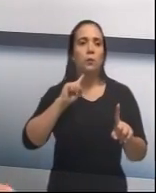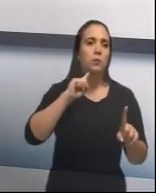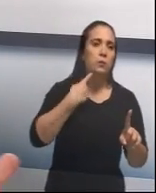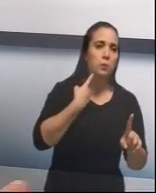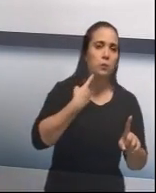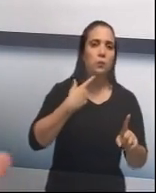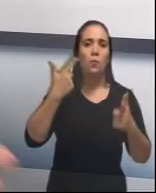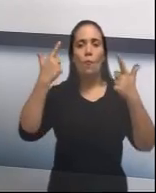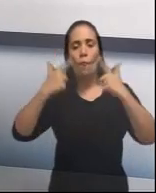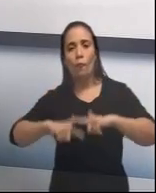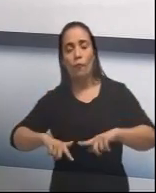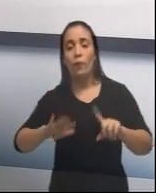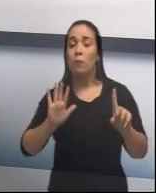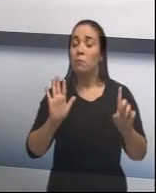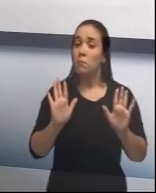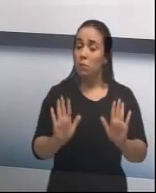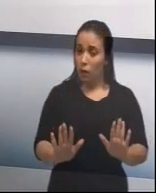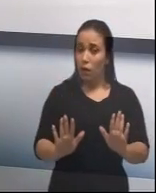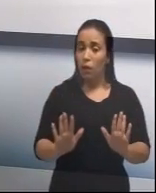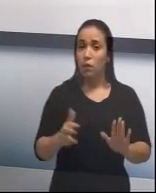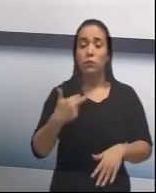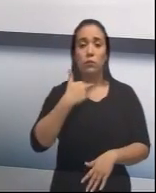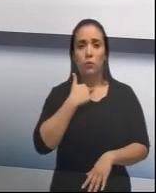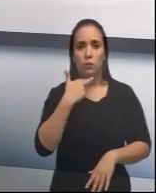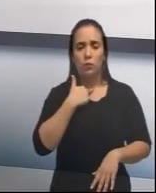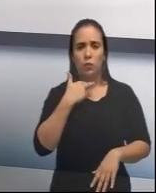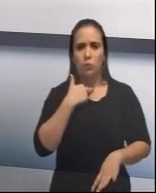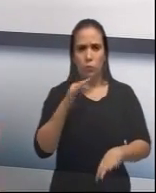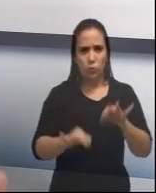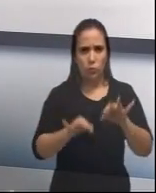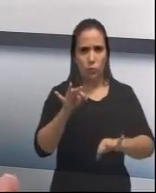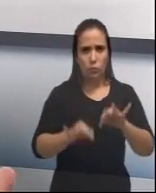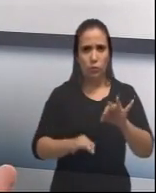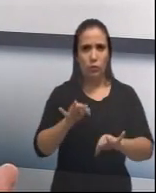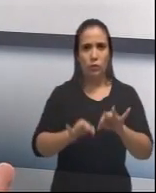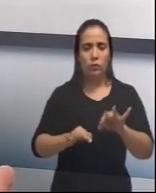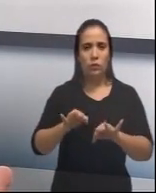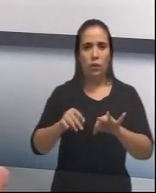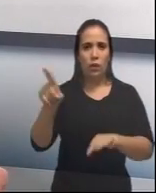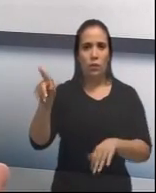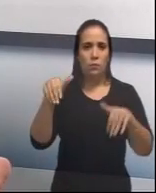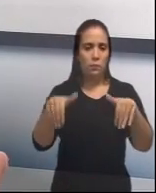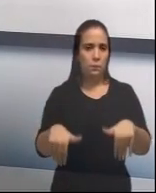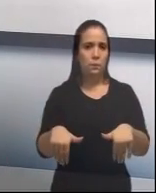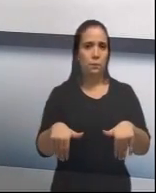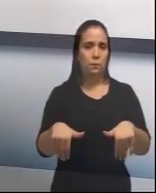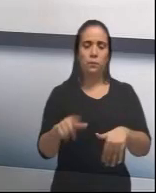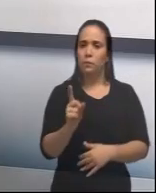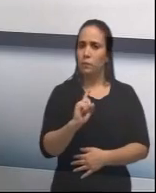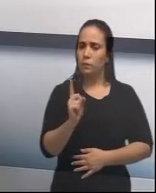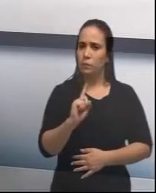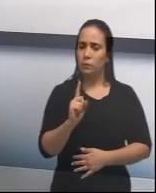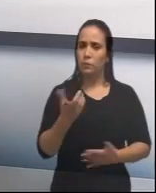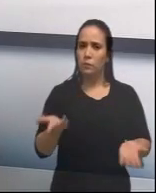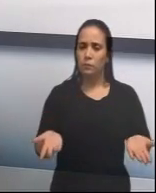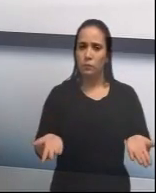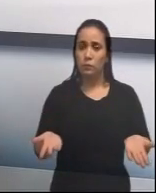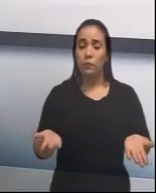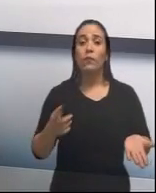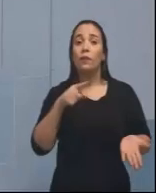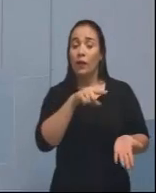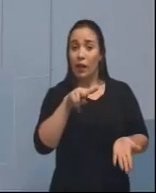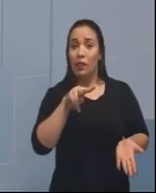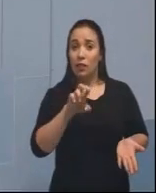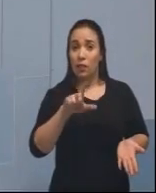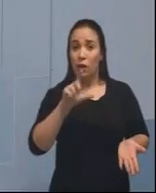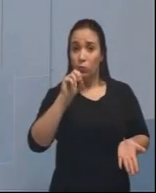ser, mas você não pode pregar que a justiça não exista. Mas então, as pessoas... O Nelson Mota já parte do